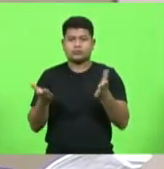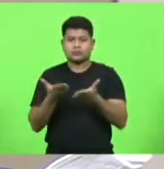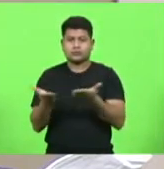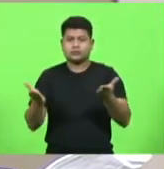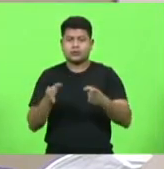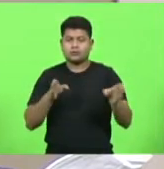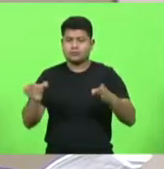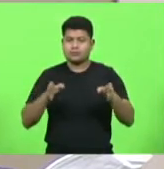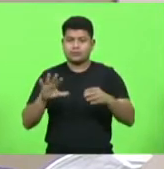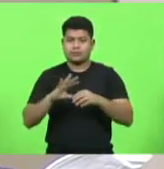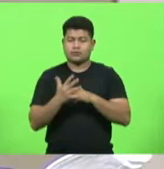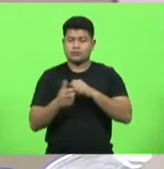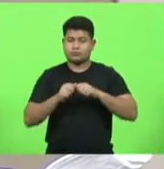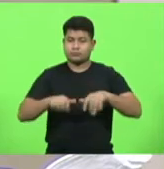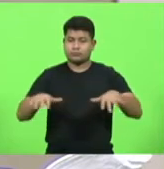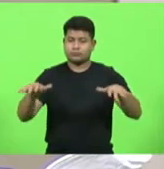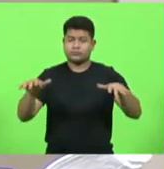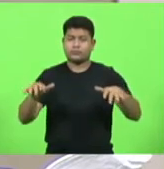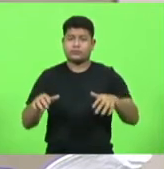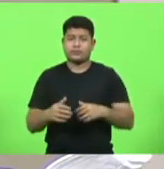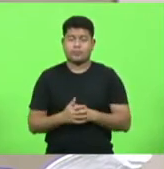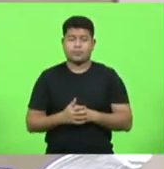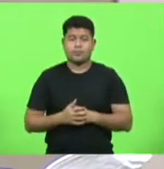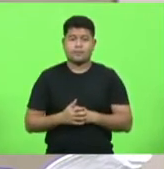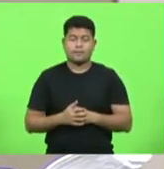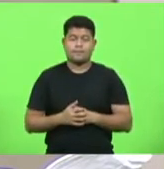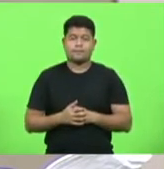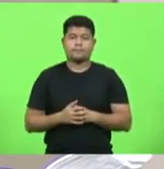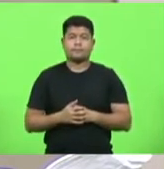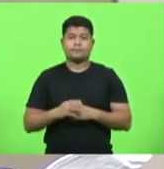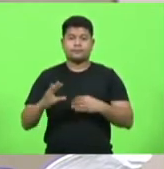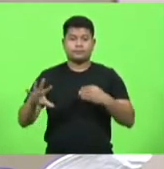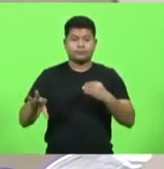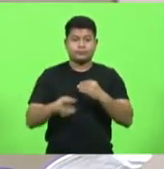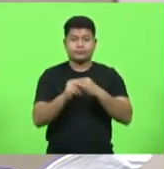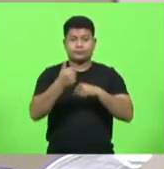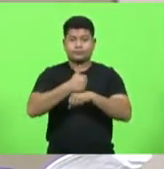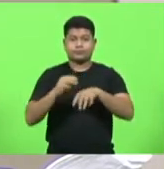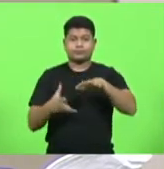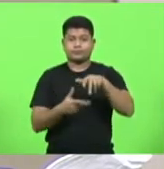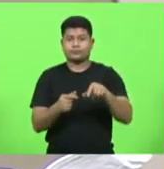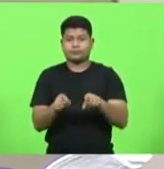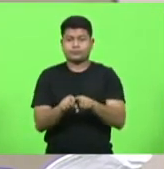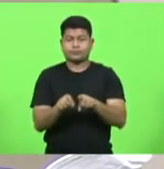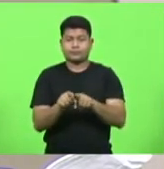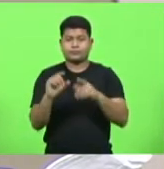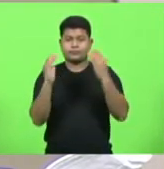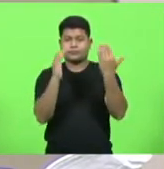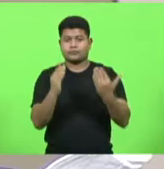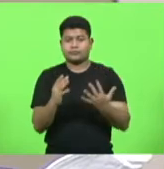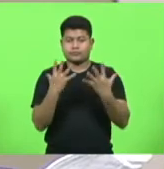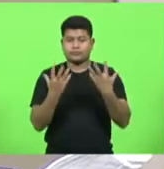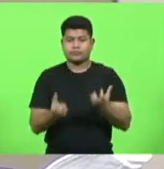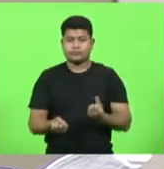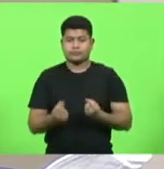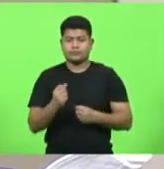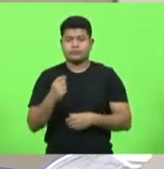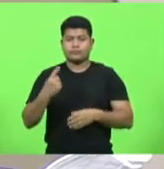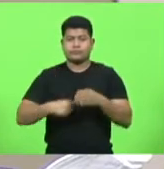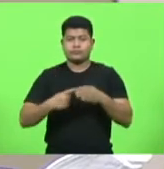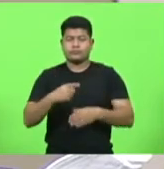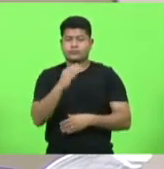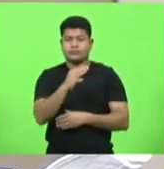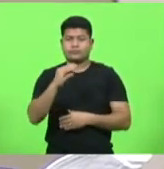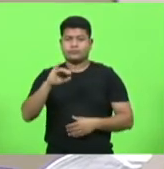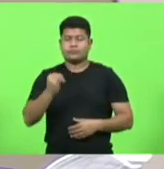de calamidade, emergência, epidemia ou pandemia, com emenda substitutiva global e pareceres favoráveis das comissões de